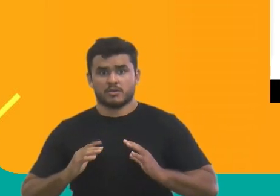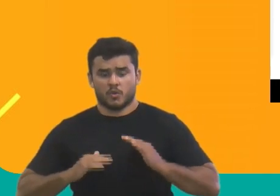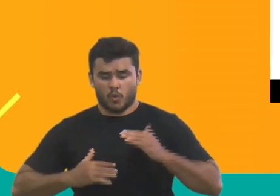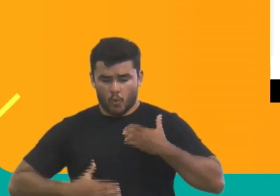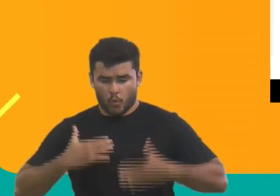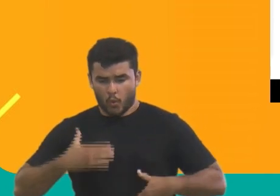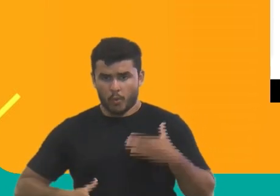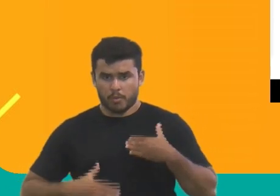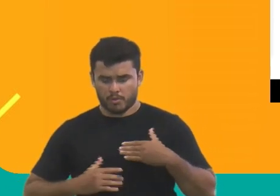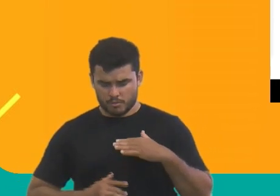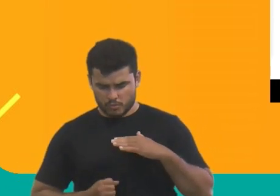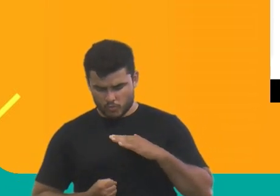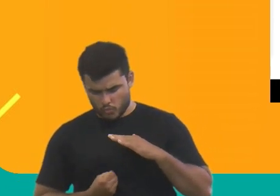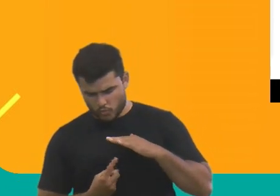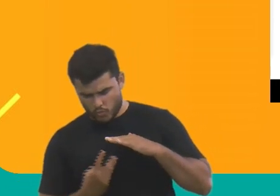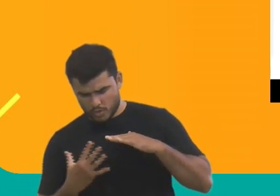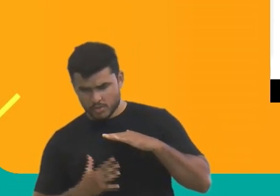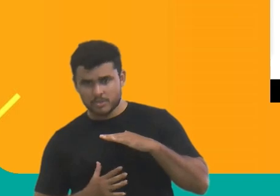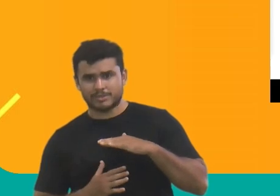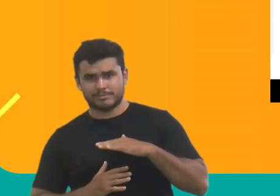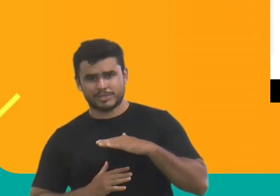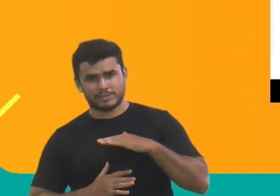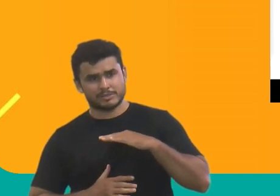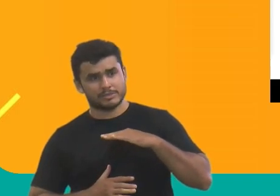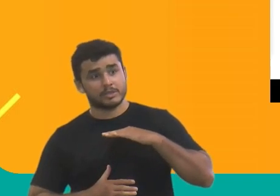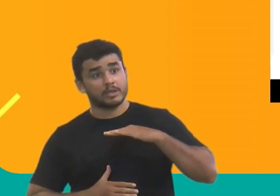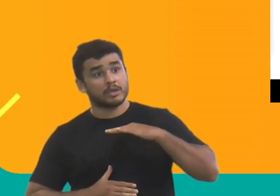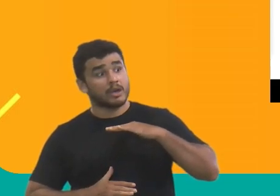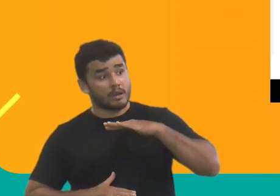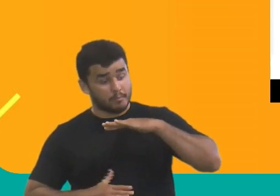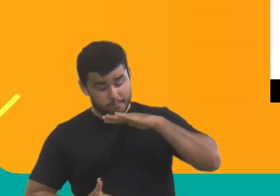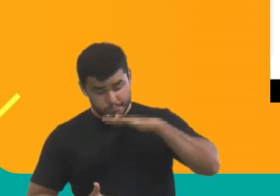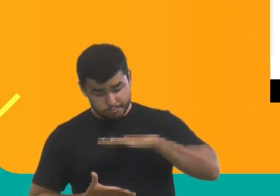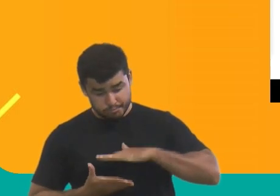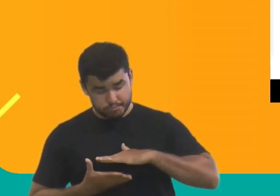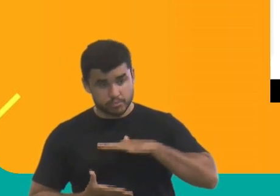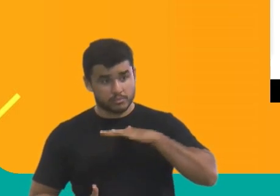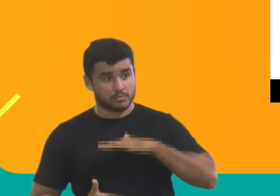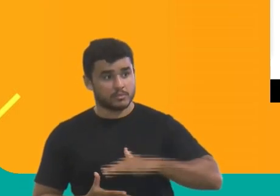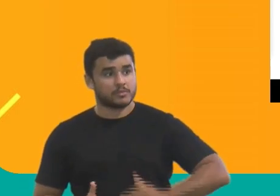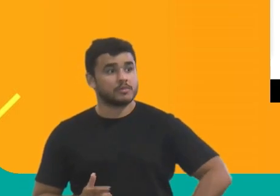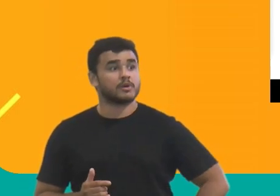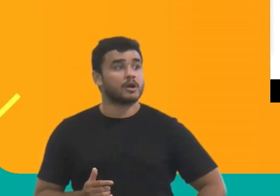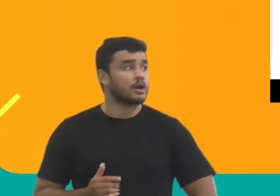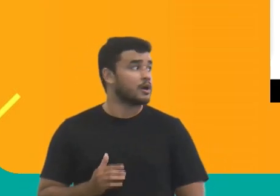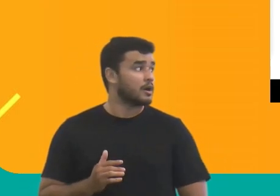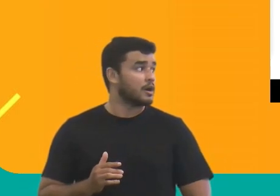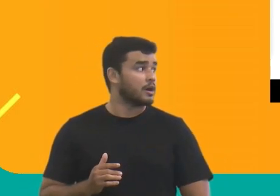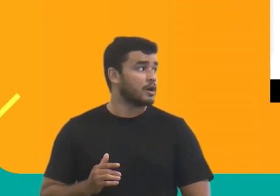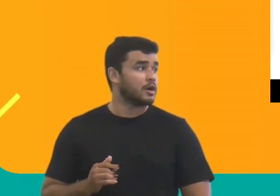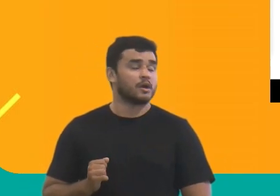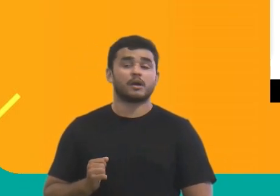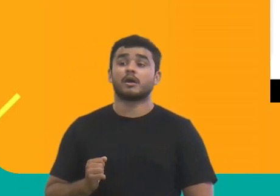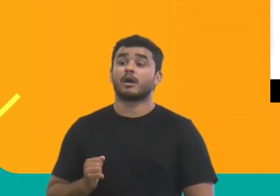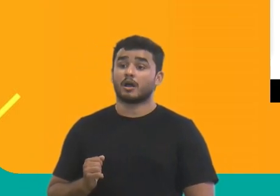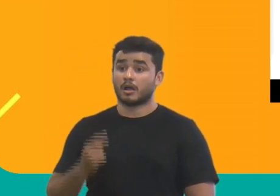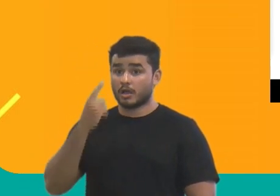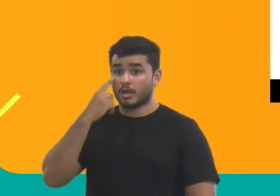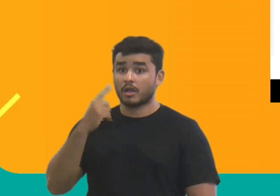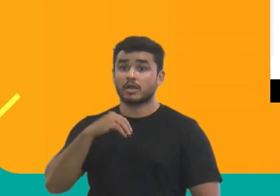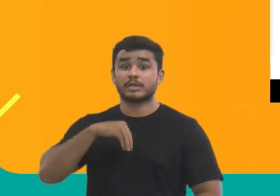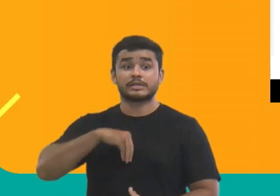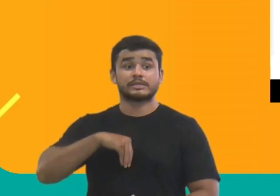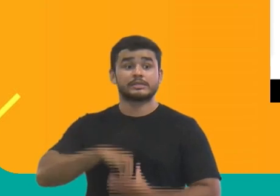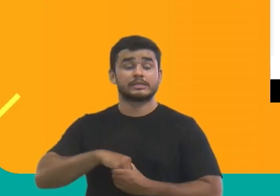Eu tenho uma força, entre aspas, tá? Professor de física não cai durinho, chamando aqui pressão de força. É uma força, entre aspas,